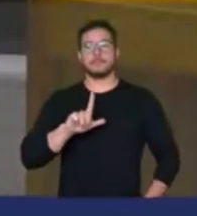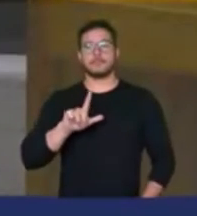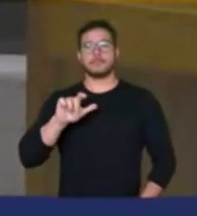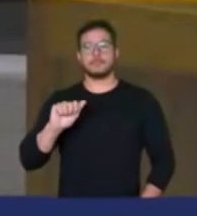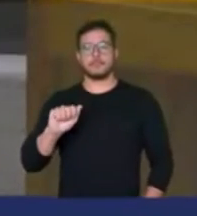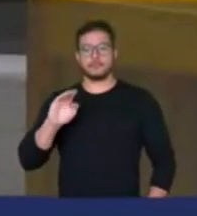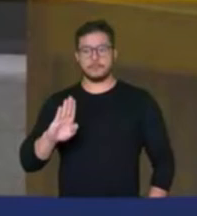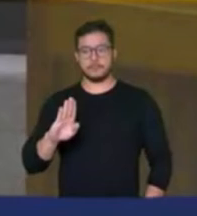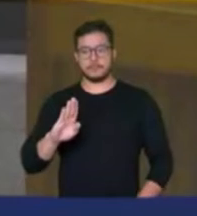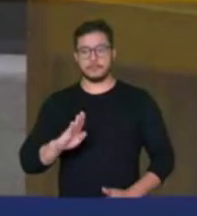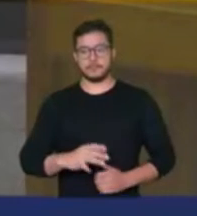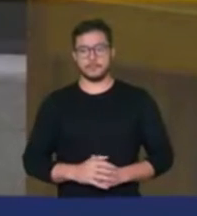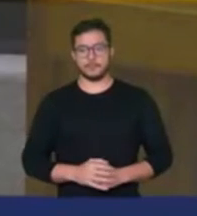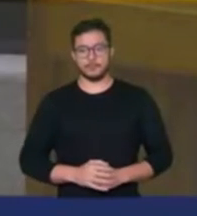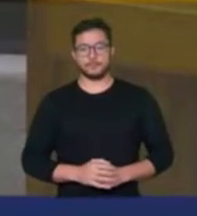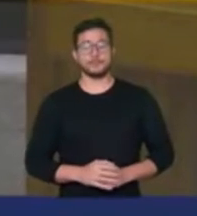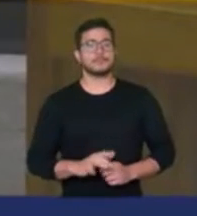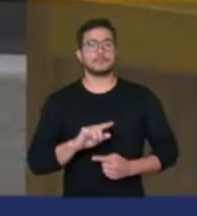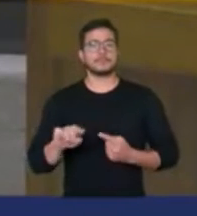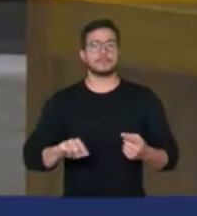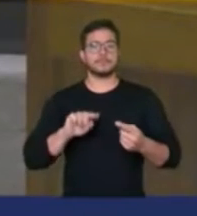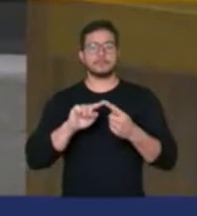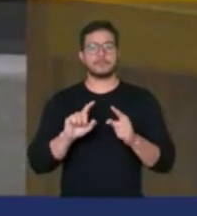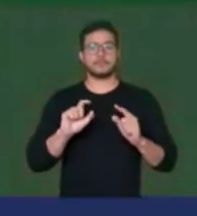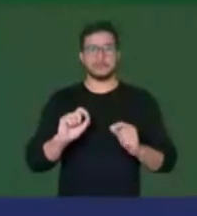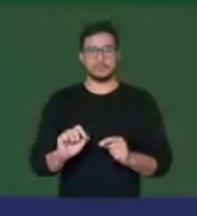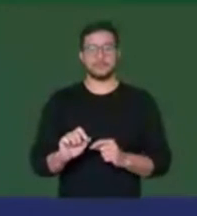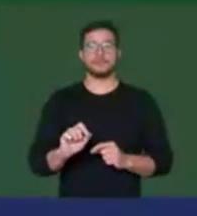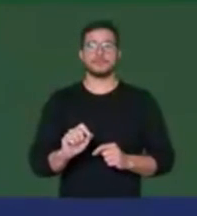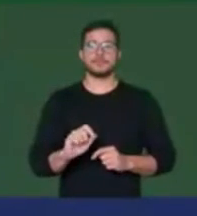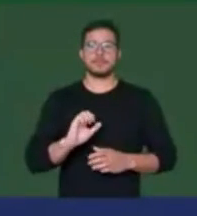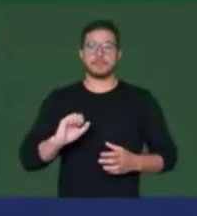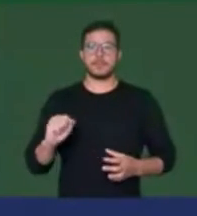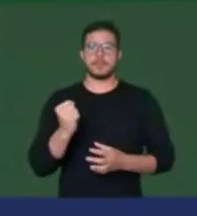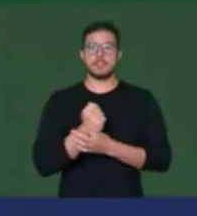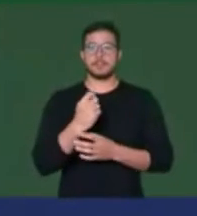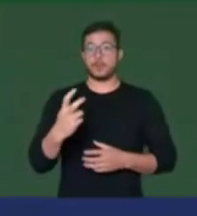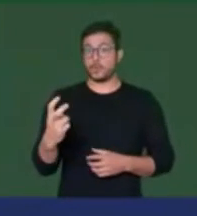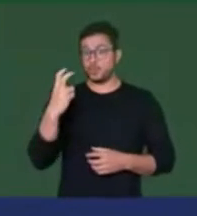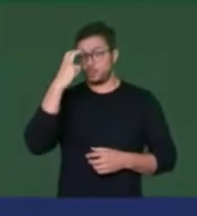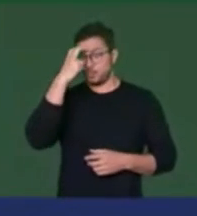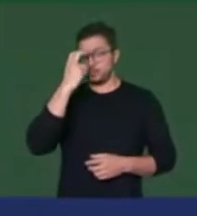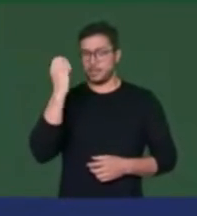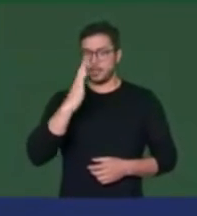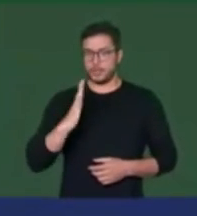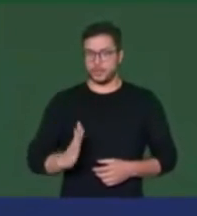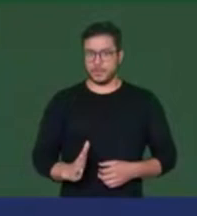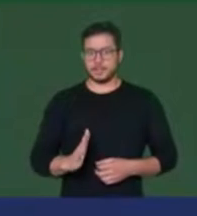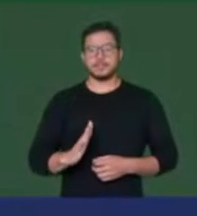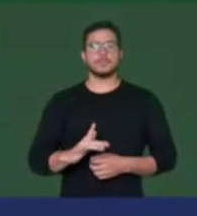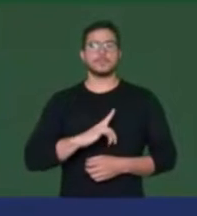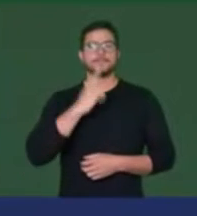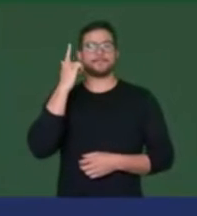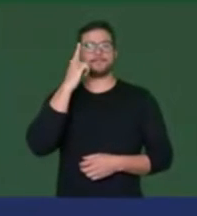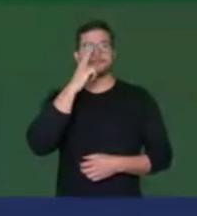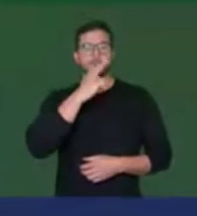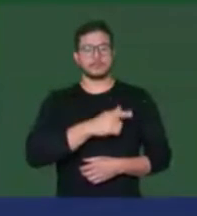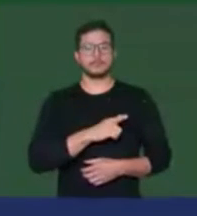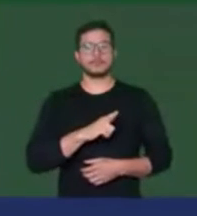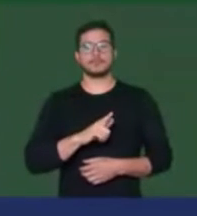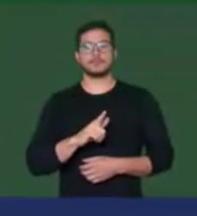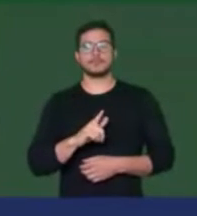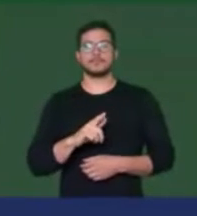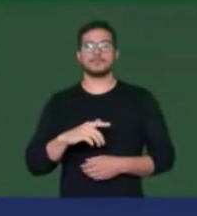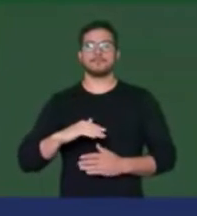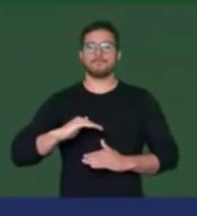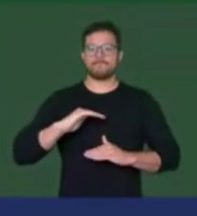garantir à cultura no Brasil as condições financeiras de se manter e se recuperar